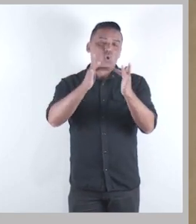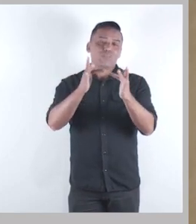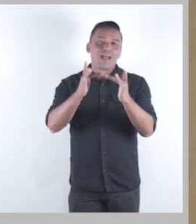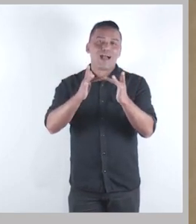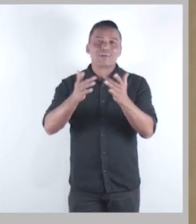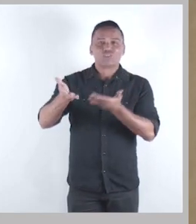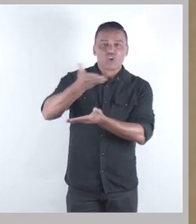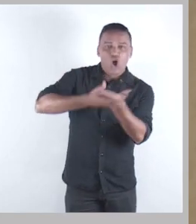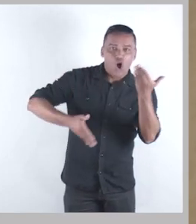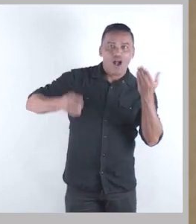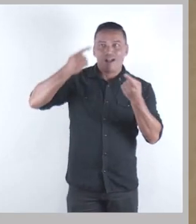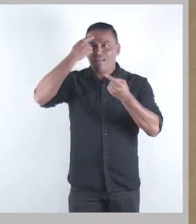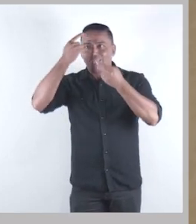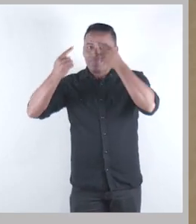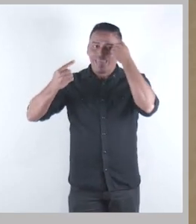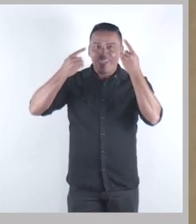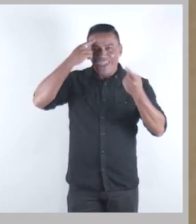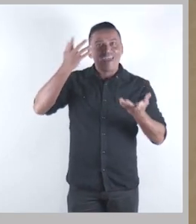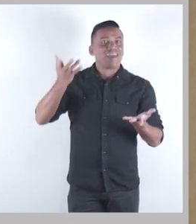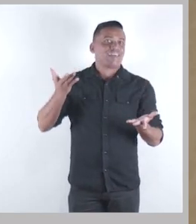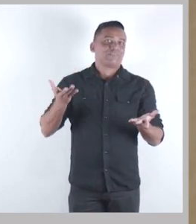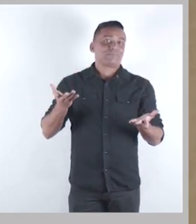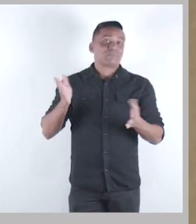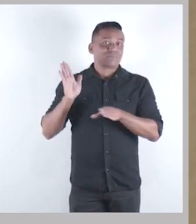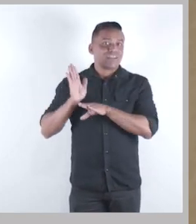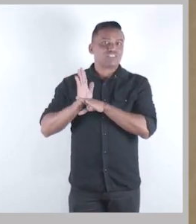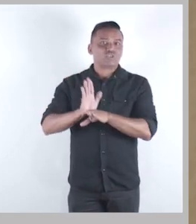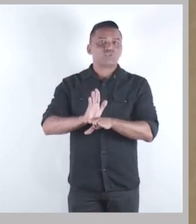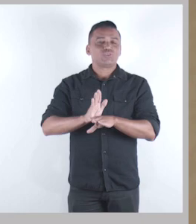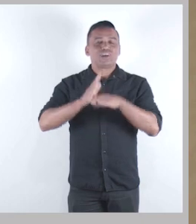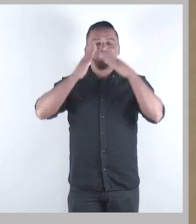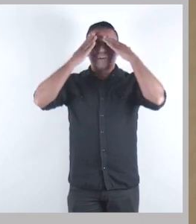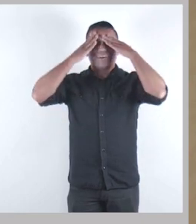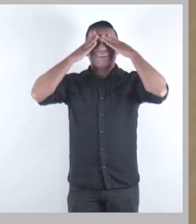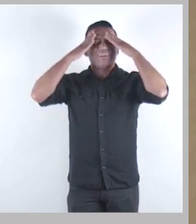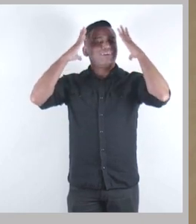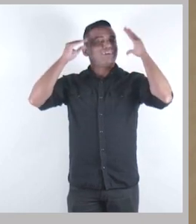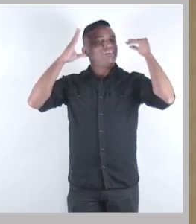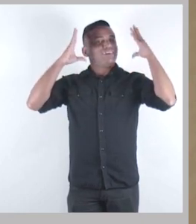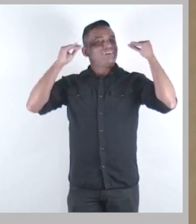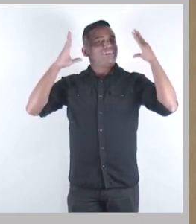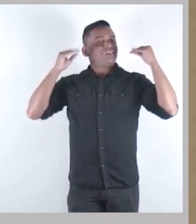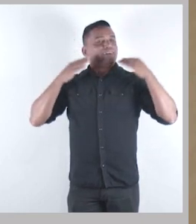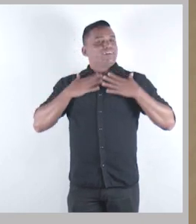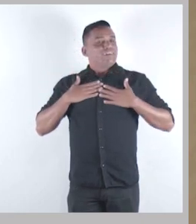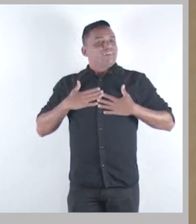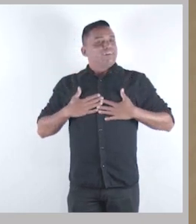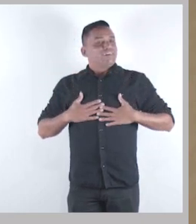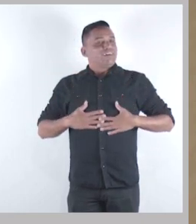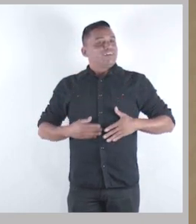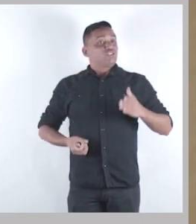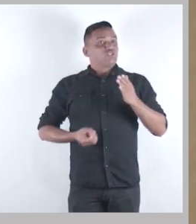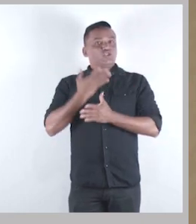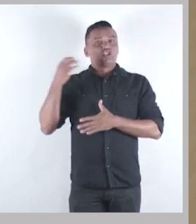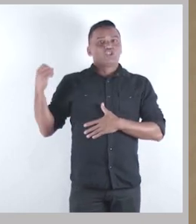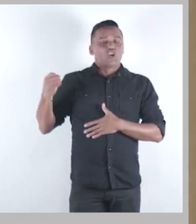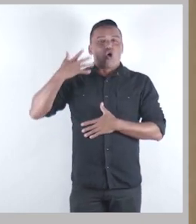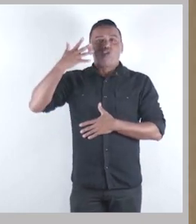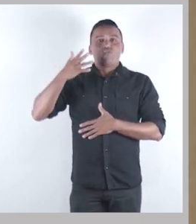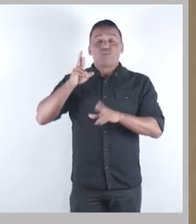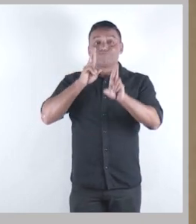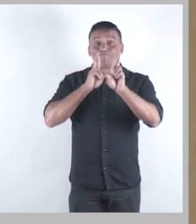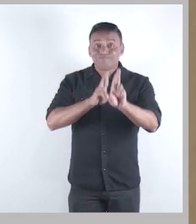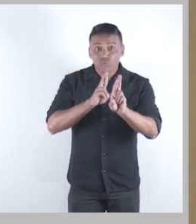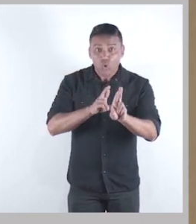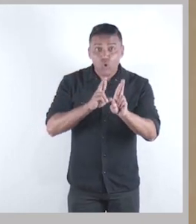de ideias, que sempre nos ajuda a refrescar um pouco a cabeça e trazer ideias novas. Eu torço,